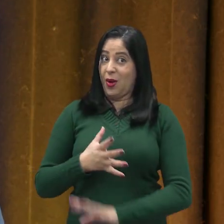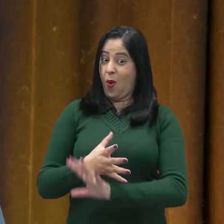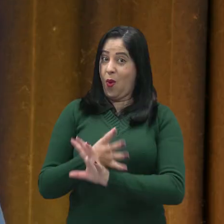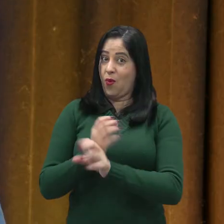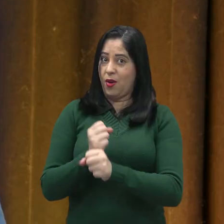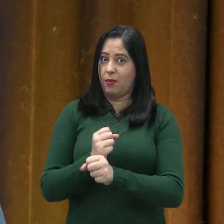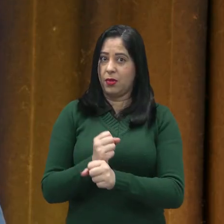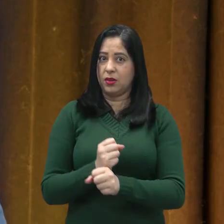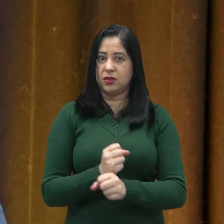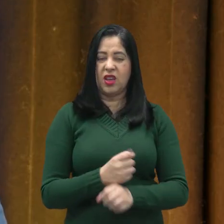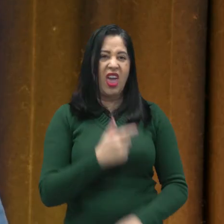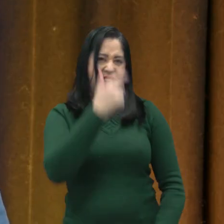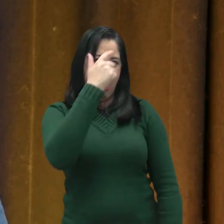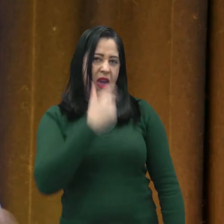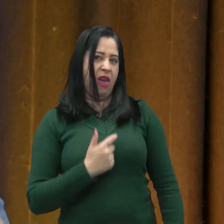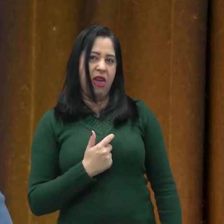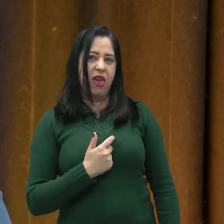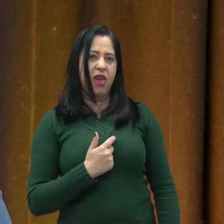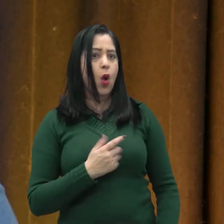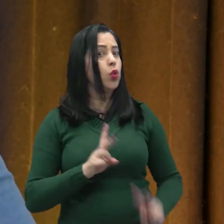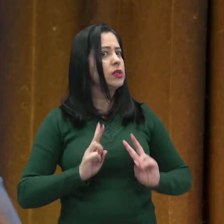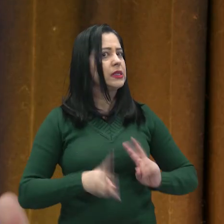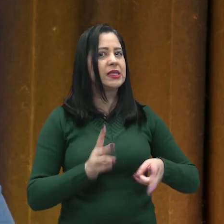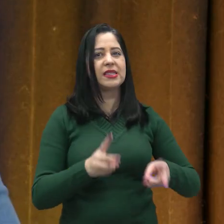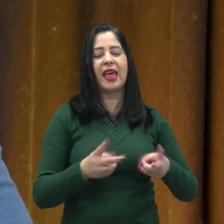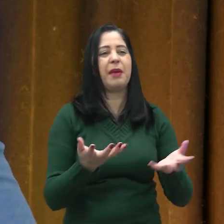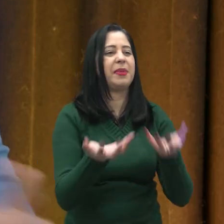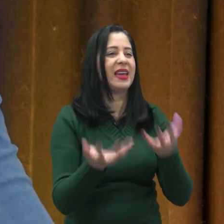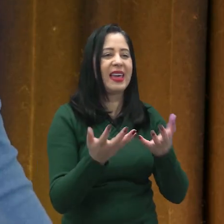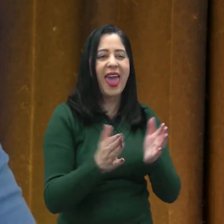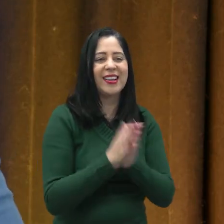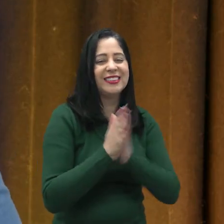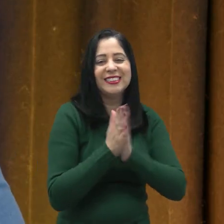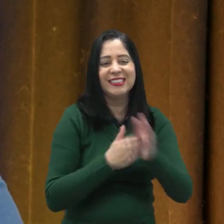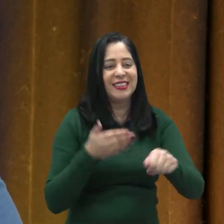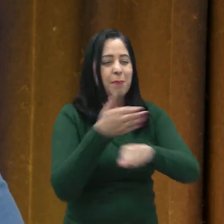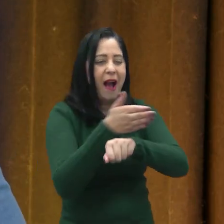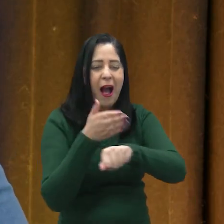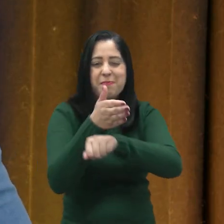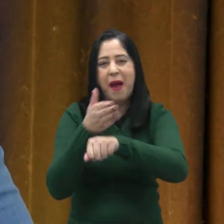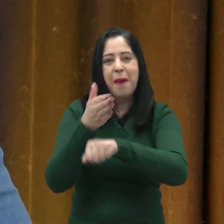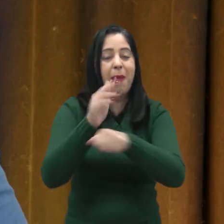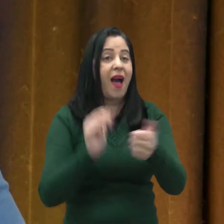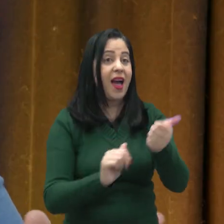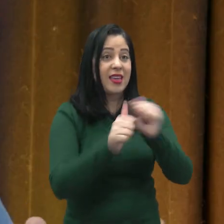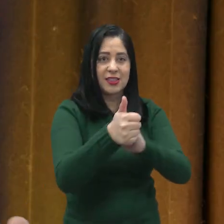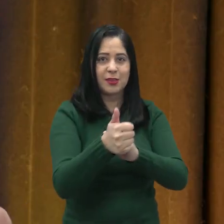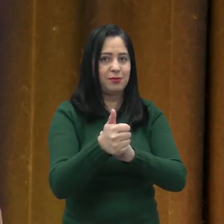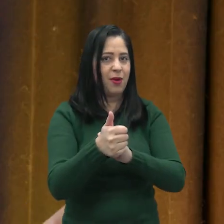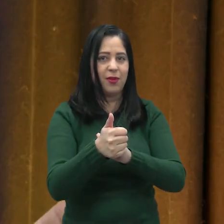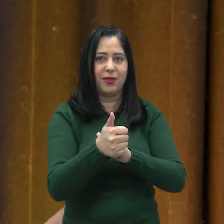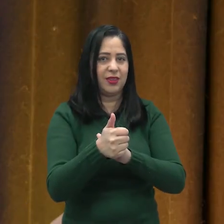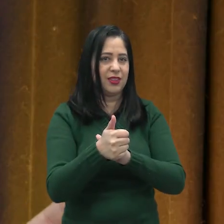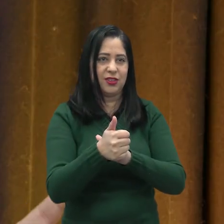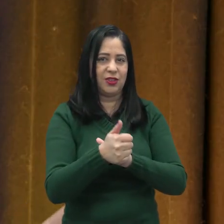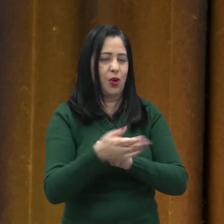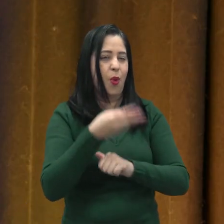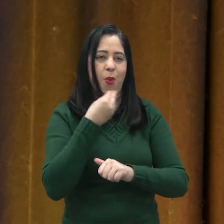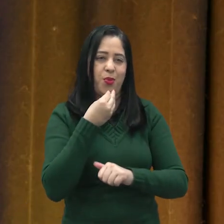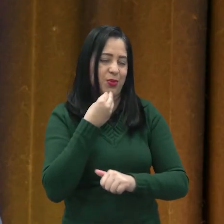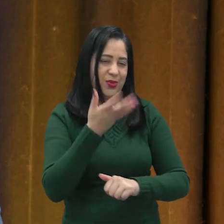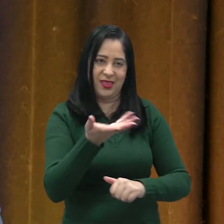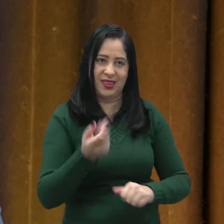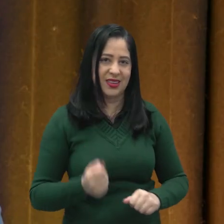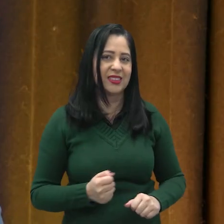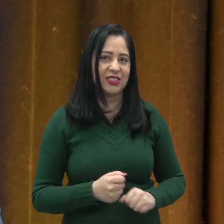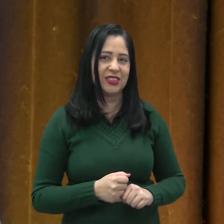a partir dali, eu era um menino super ativo, queria fazer tudo, e meu pai me colocou em todas as atividades que existiam, que tinha oportunidade em